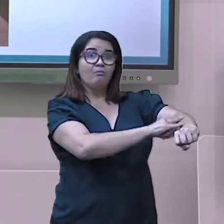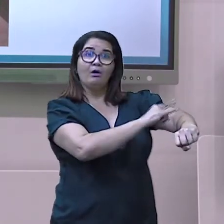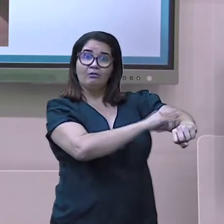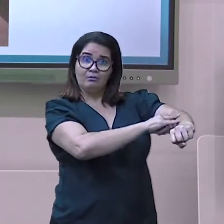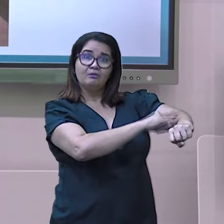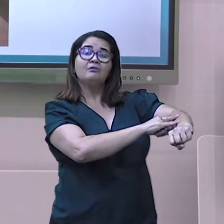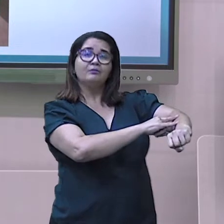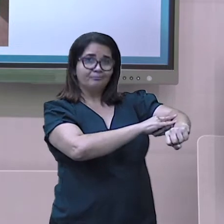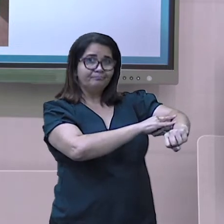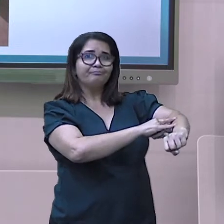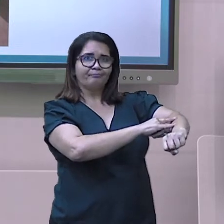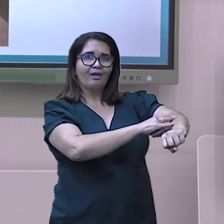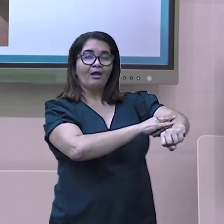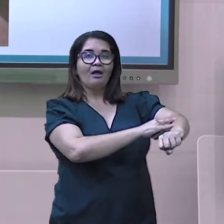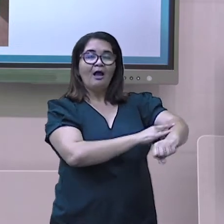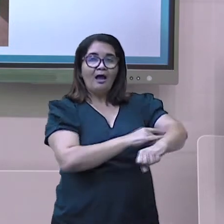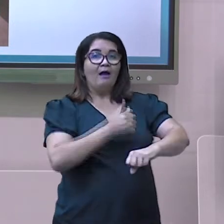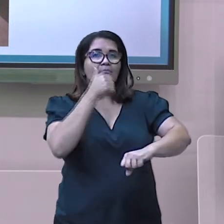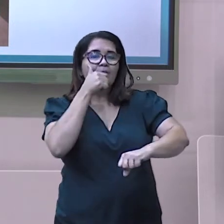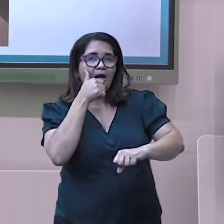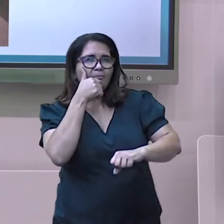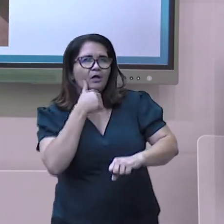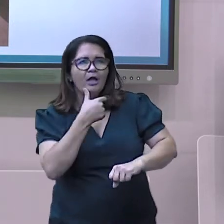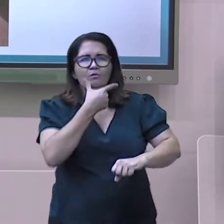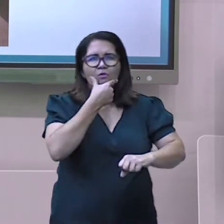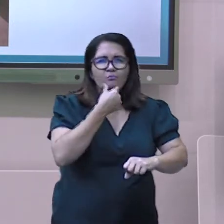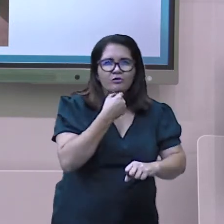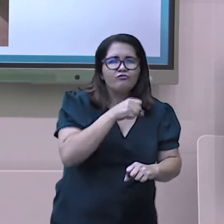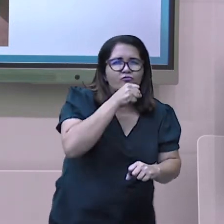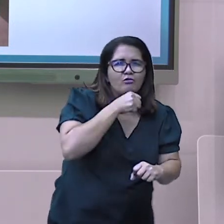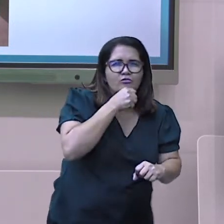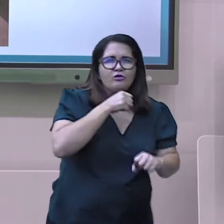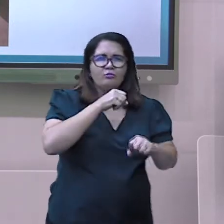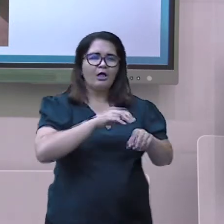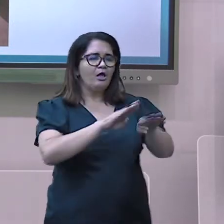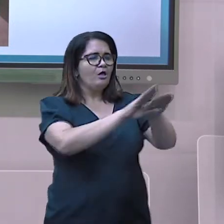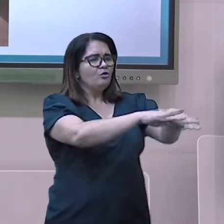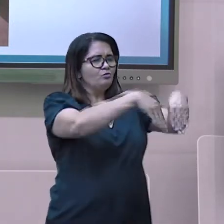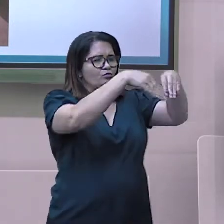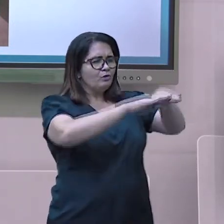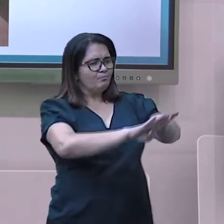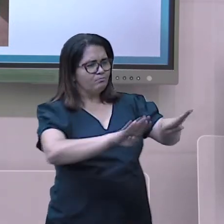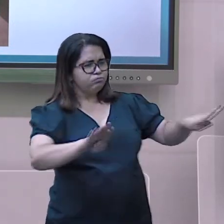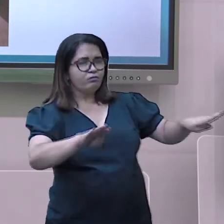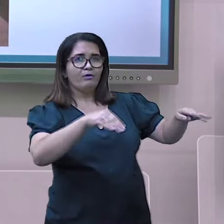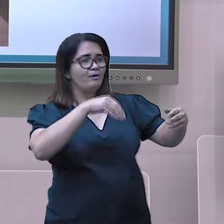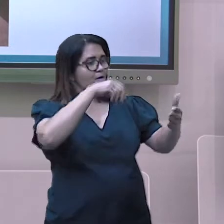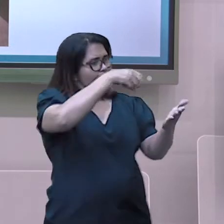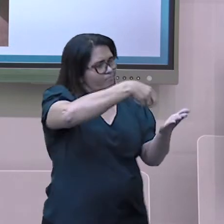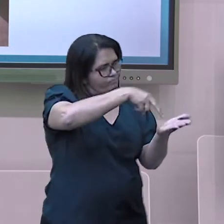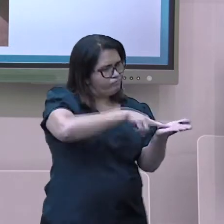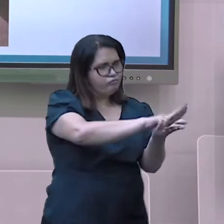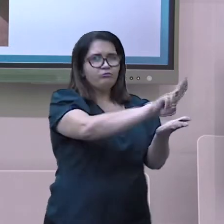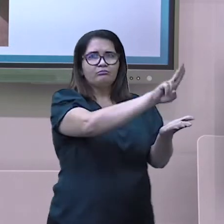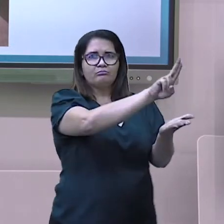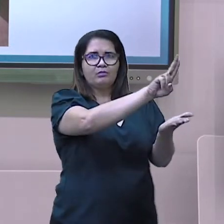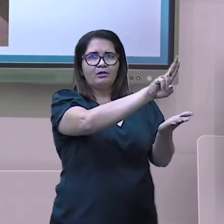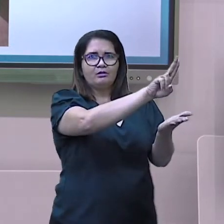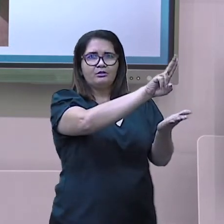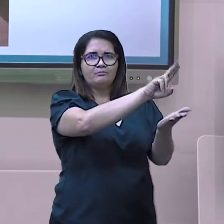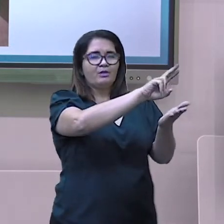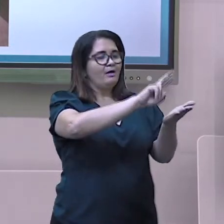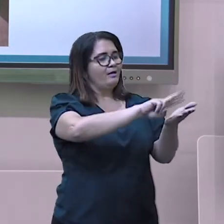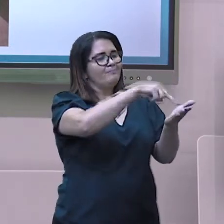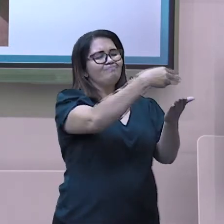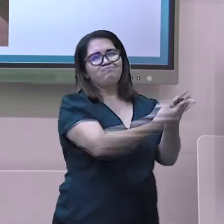mais difícil. E durante a convalescência, ele fica aí, sujeito a desenvolver doenças